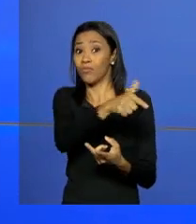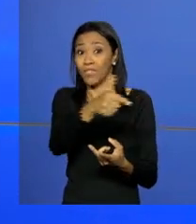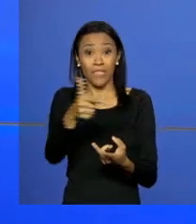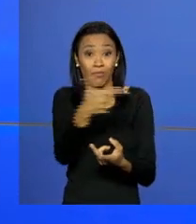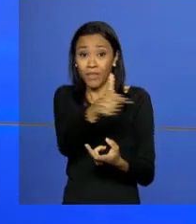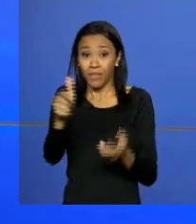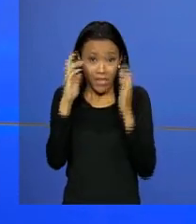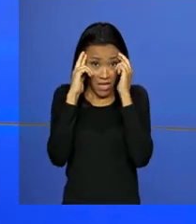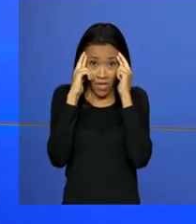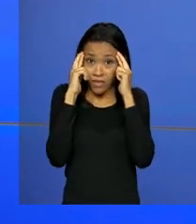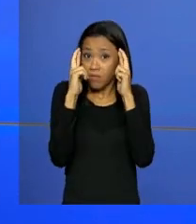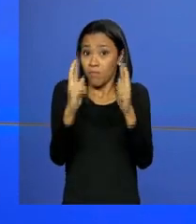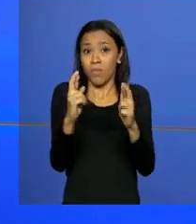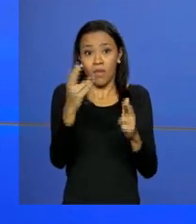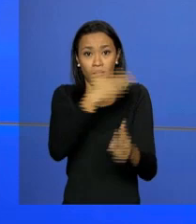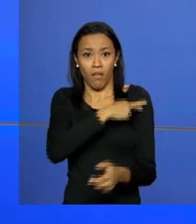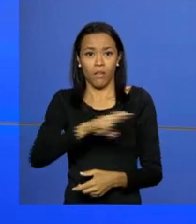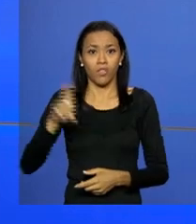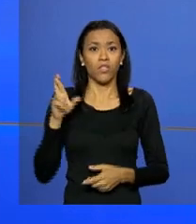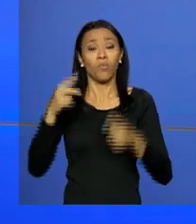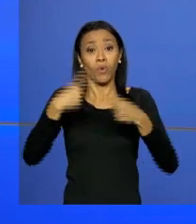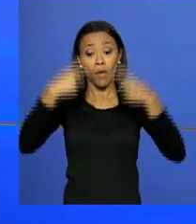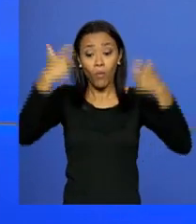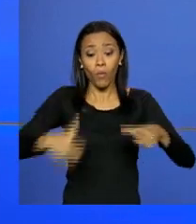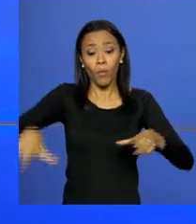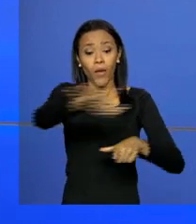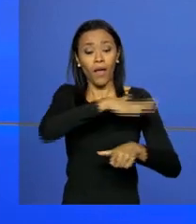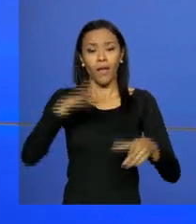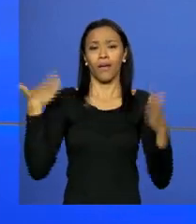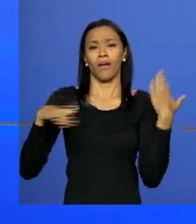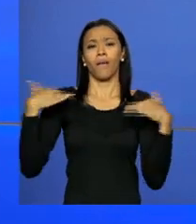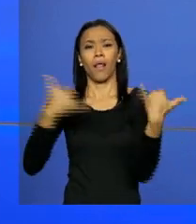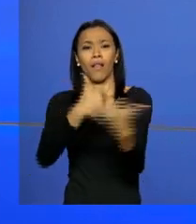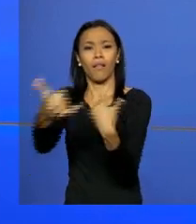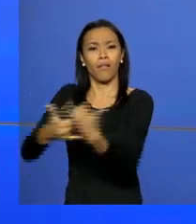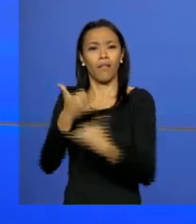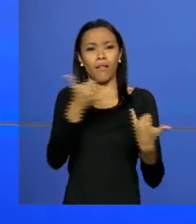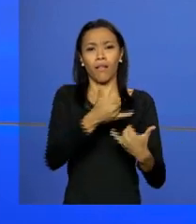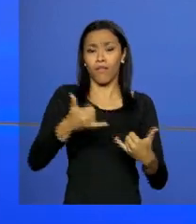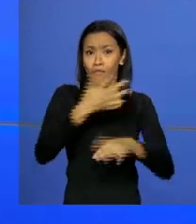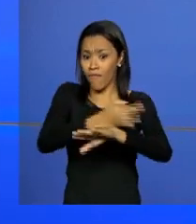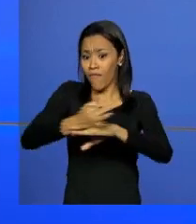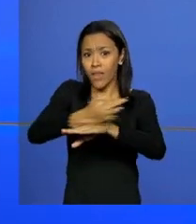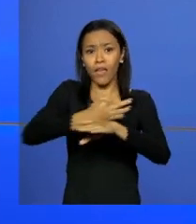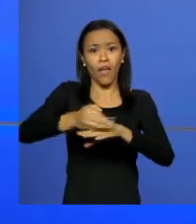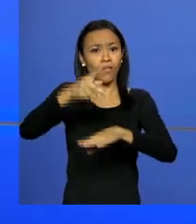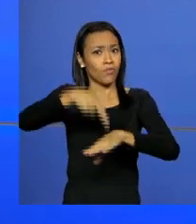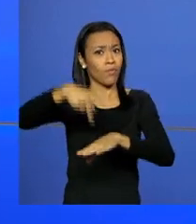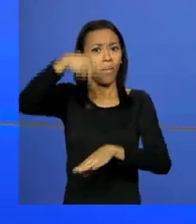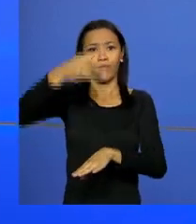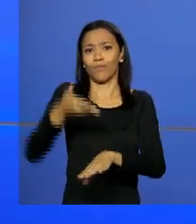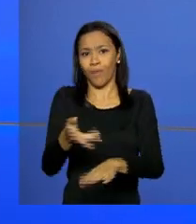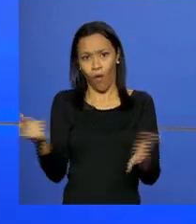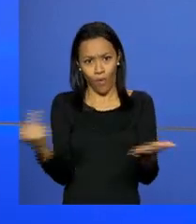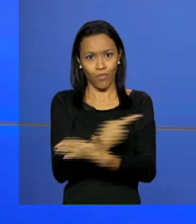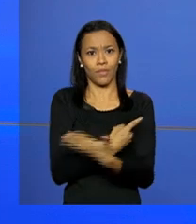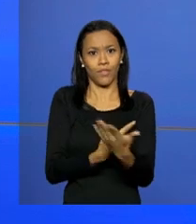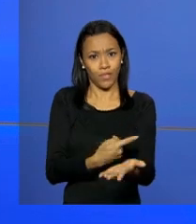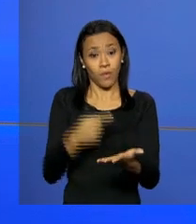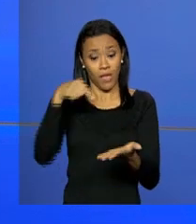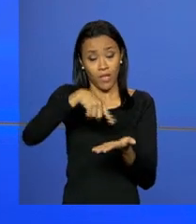religiosa por ter sido realizado em uma área de lazer frequentada por famílias em pleno feriado da páscoa a nota transmite as